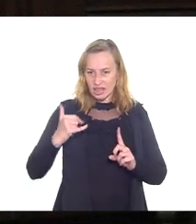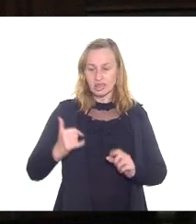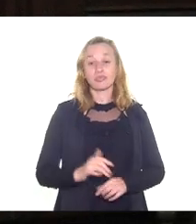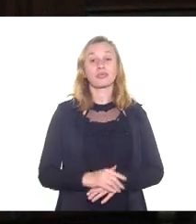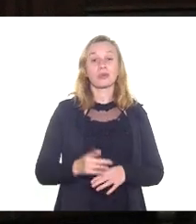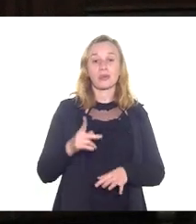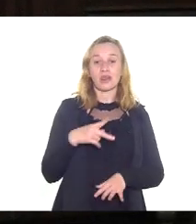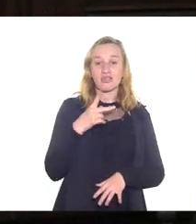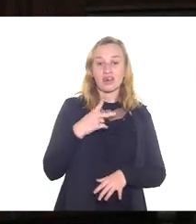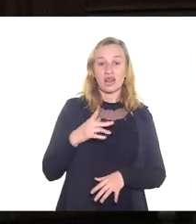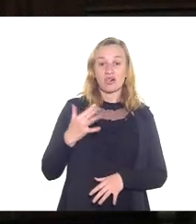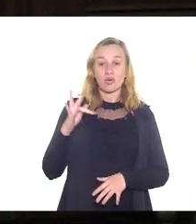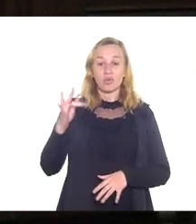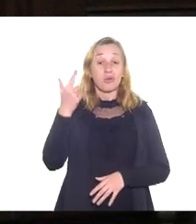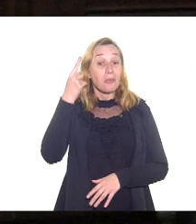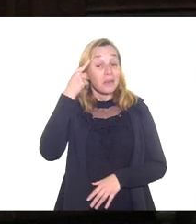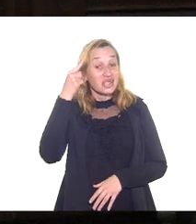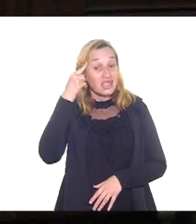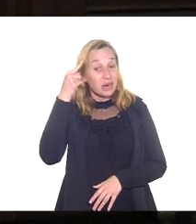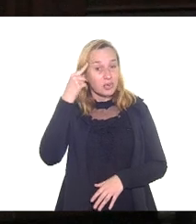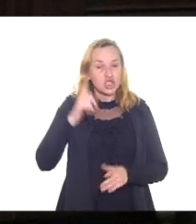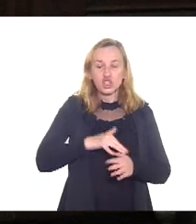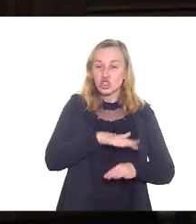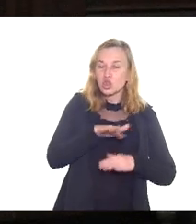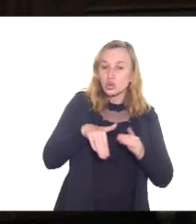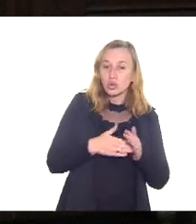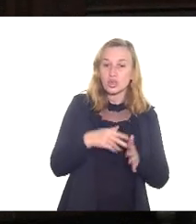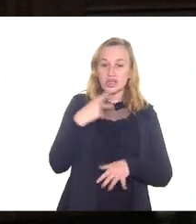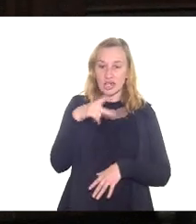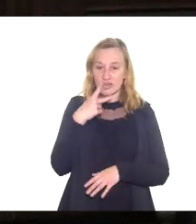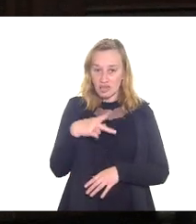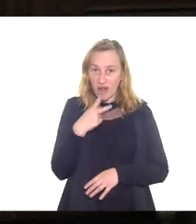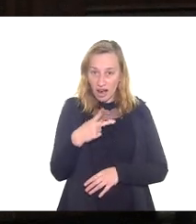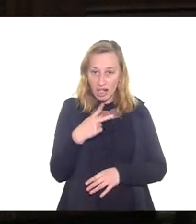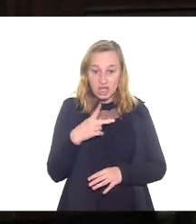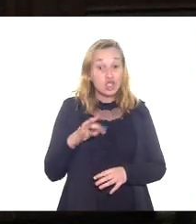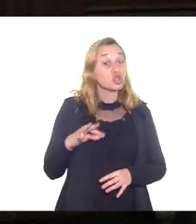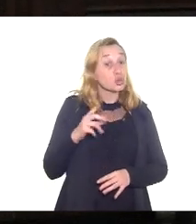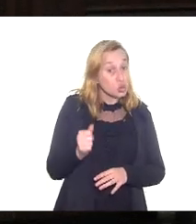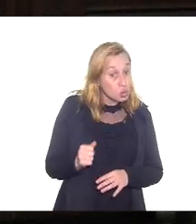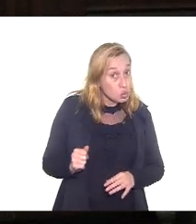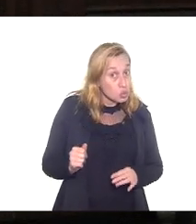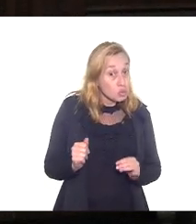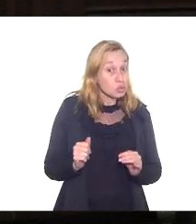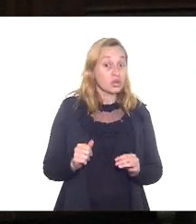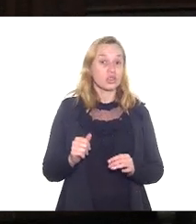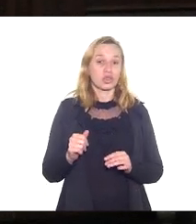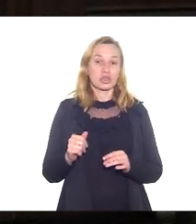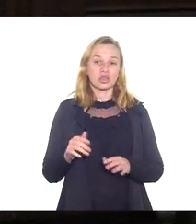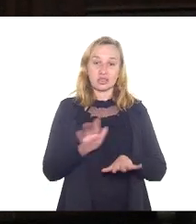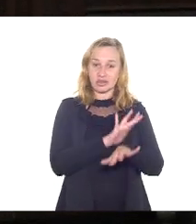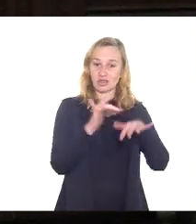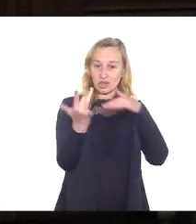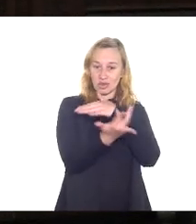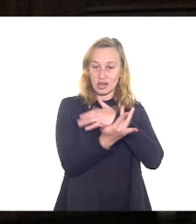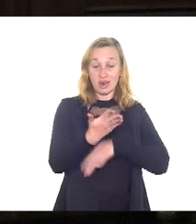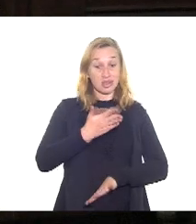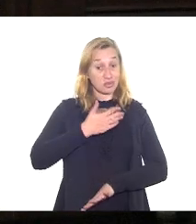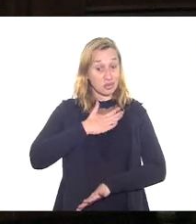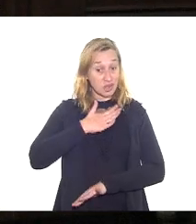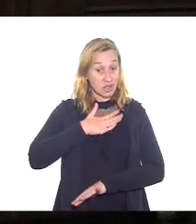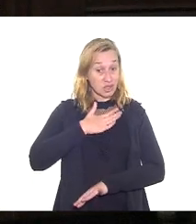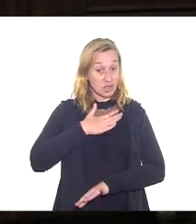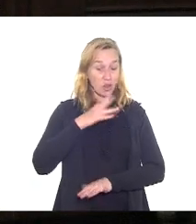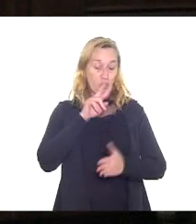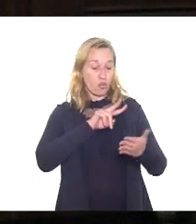uma breve reflexão de todos os comentários e de tudo isso que surgiu nas minhas redes sociais, que eu